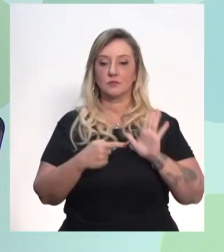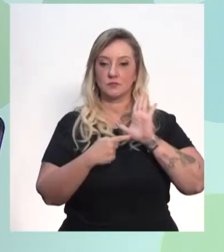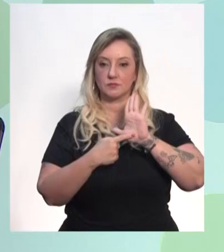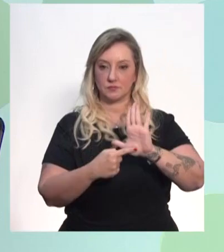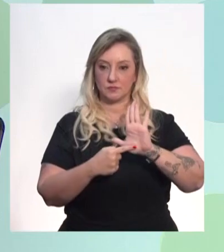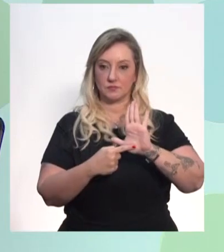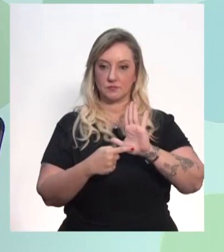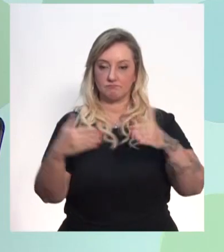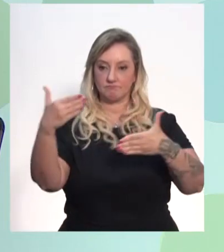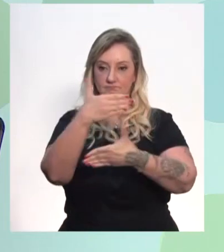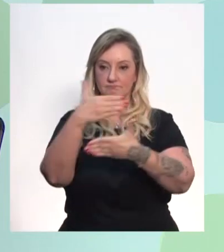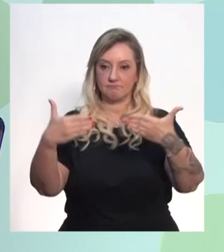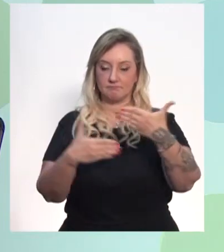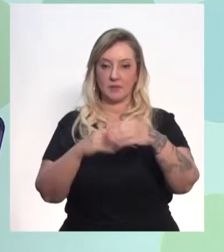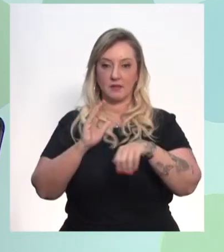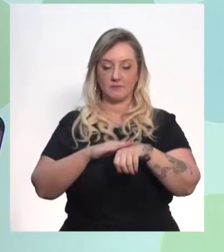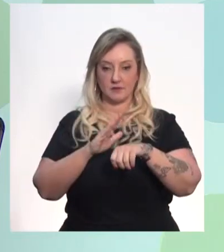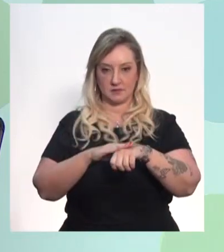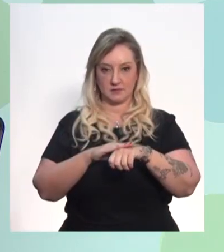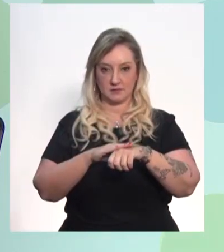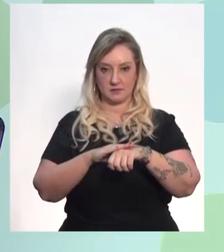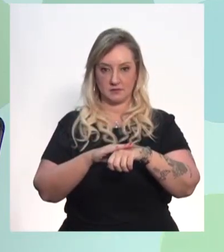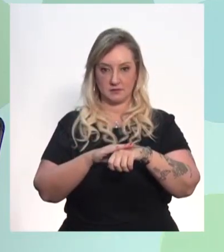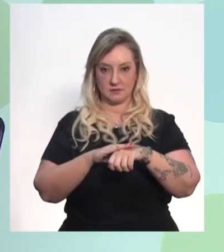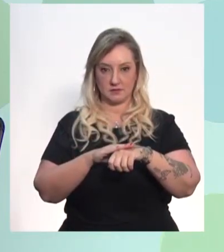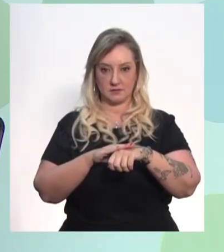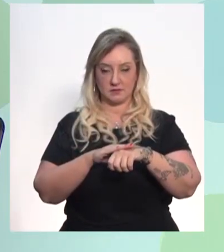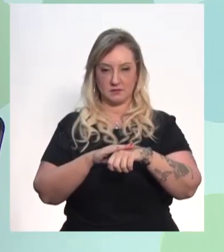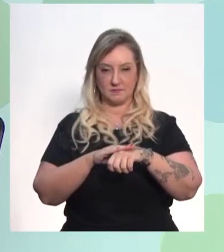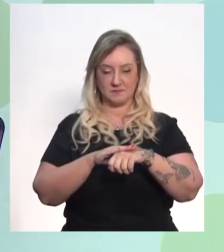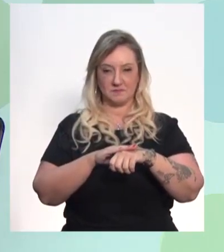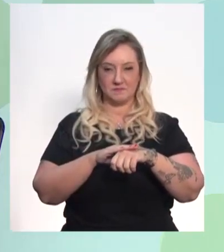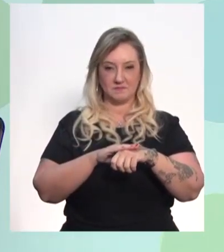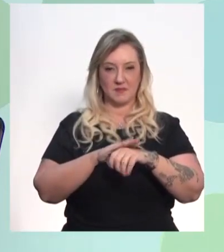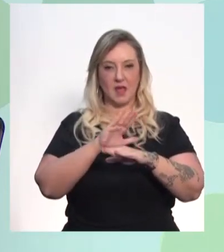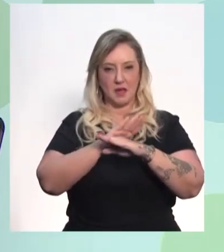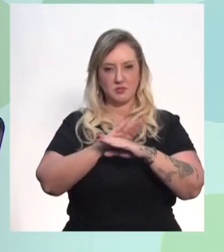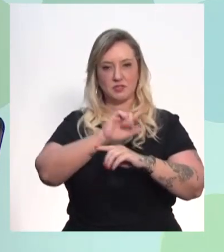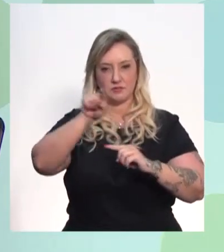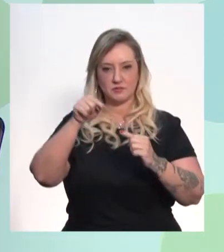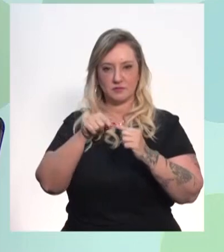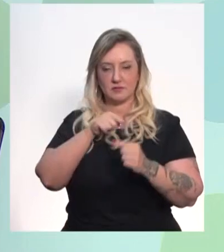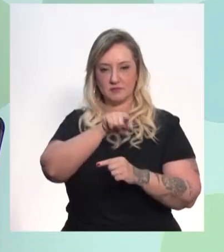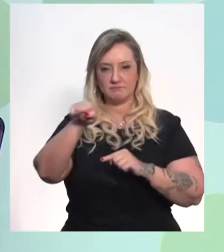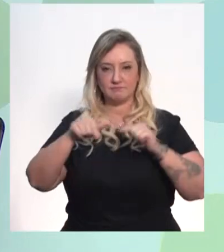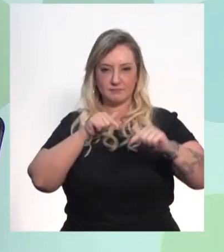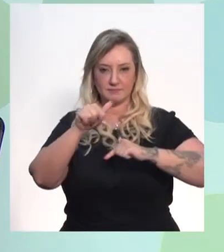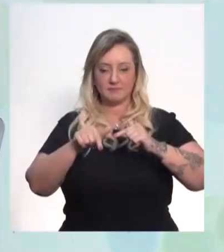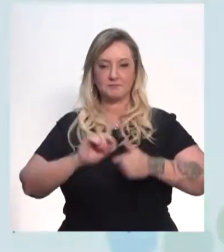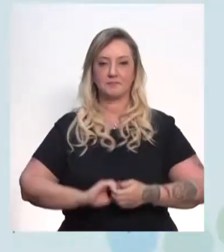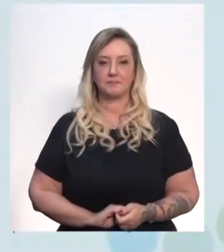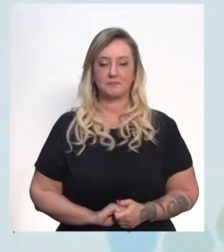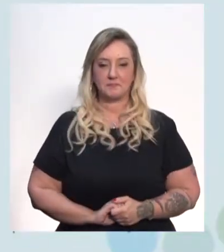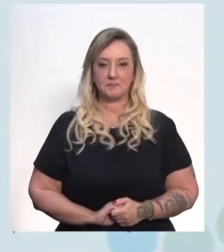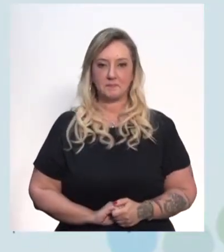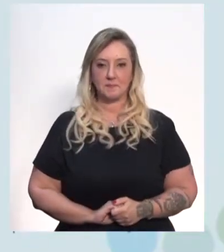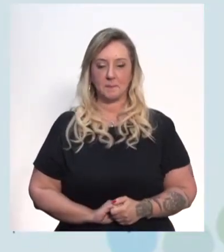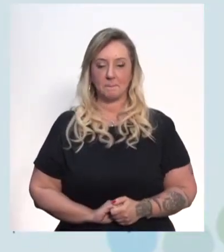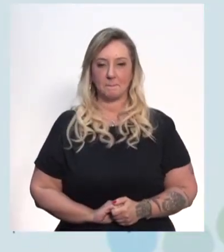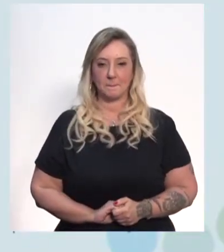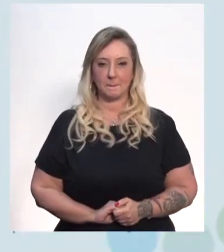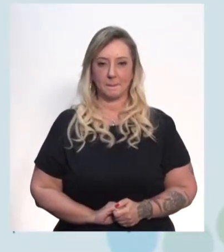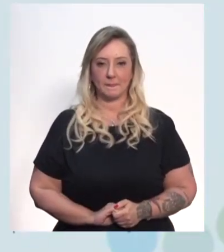você marcar uma reunião através do Teams. Como que você faz isso? Você